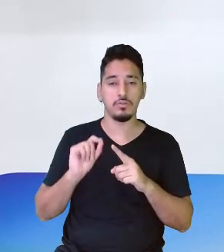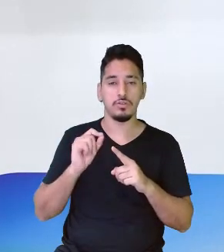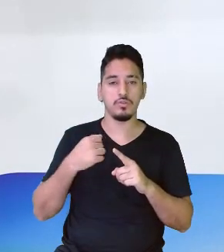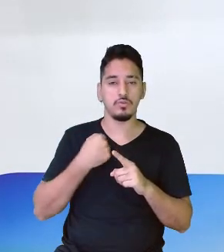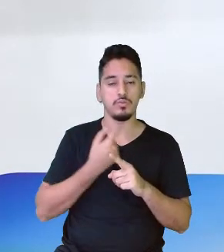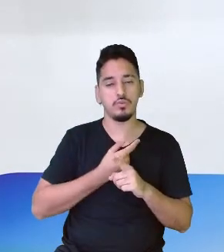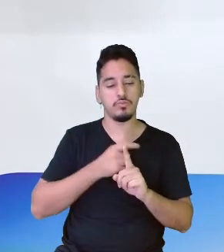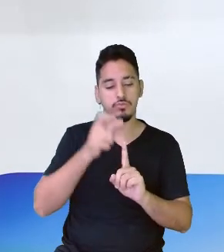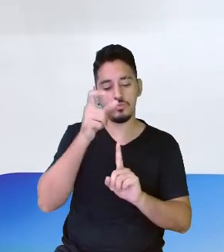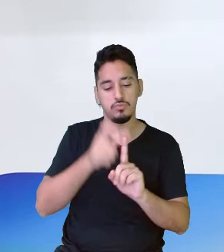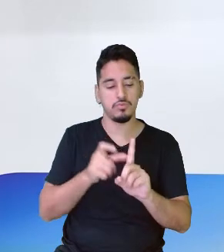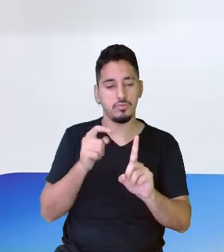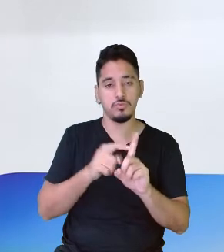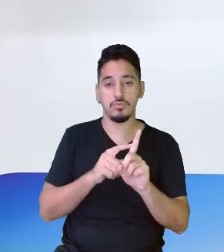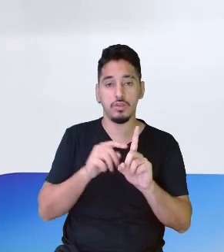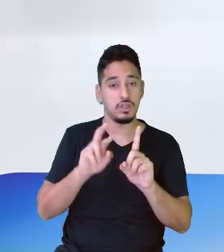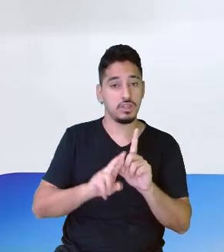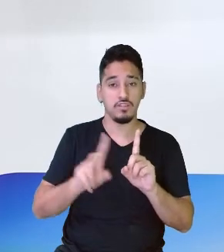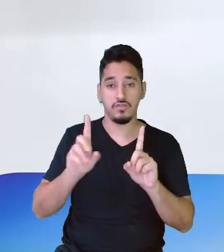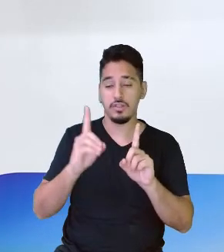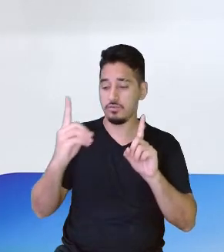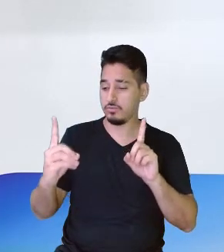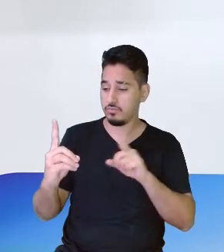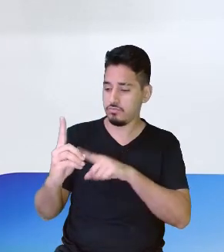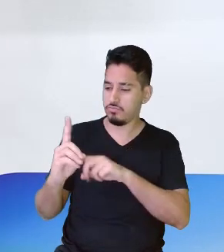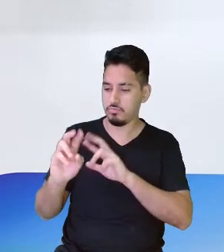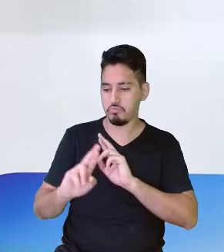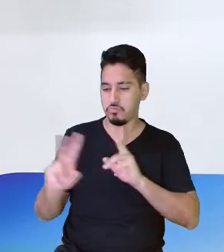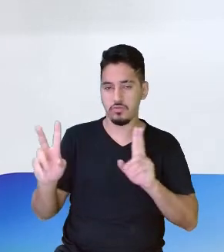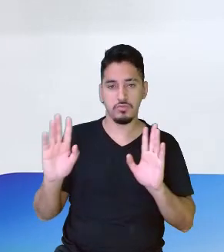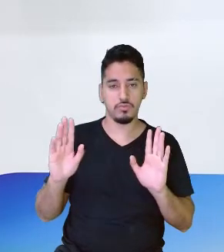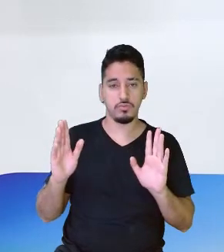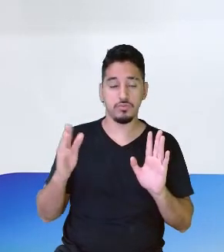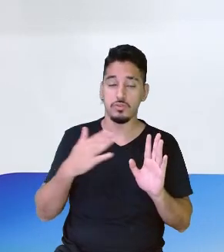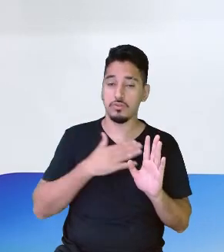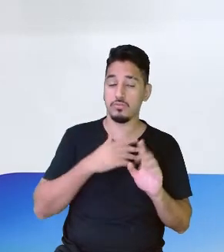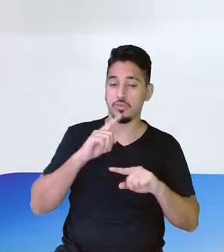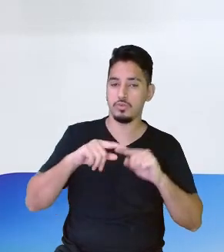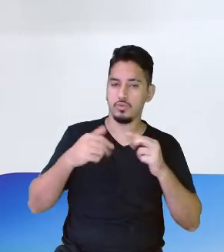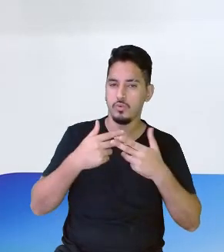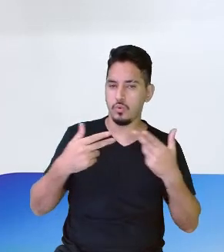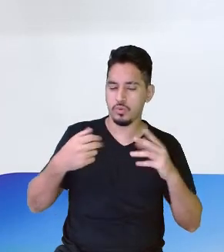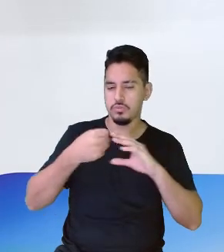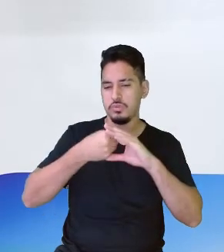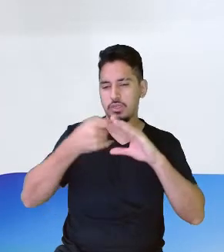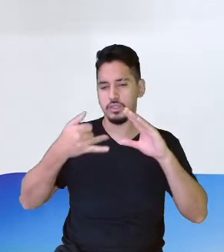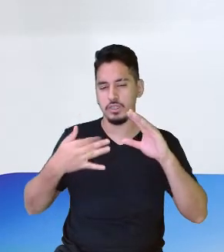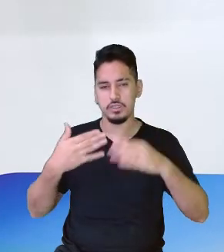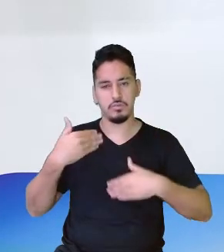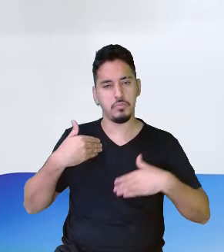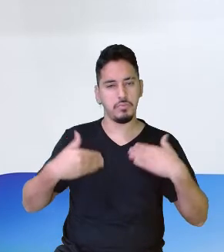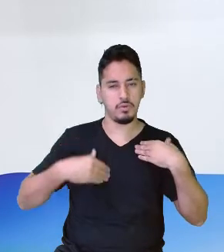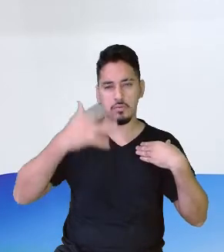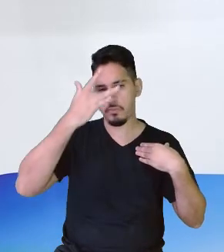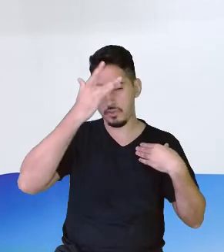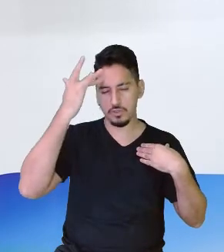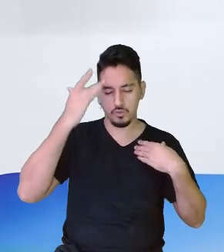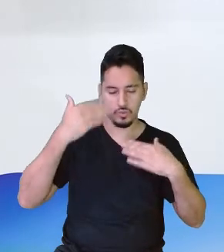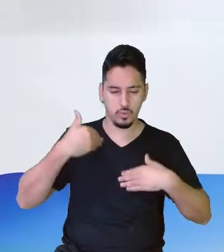indivíduos, absolutamente diferentes. As minhas contingências, as minhas características enquanto pessoa,